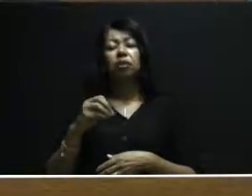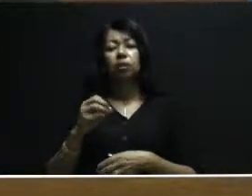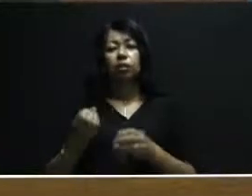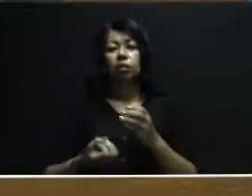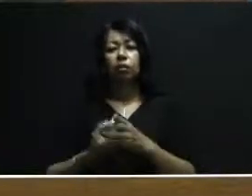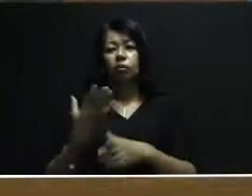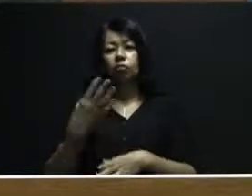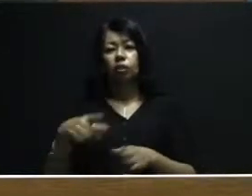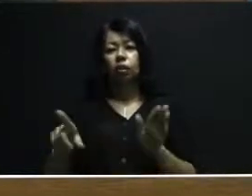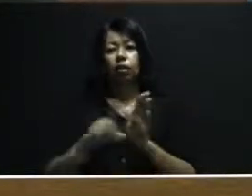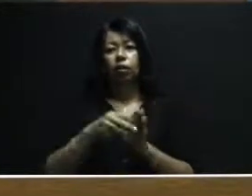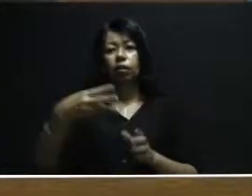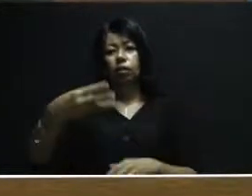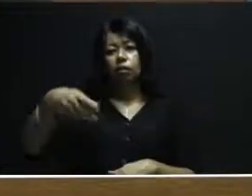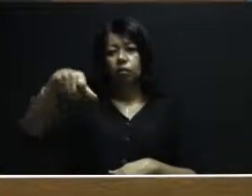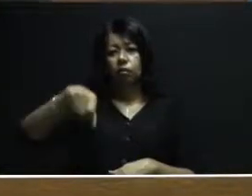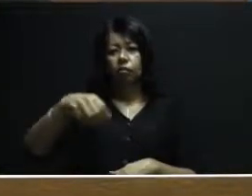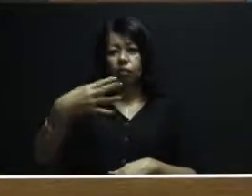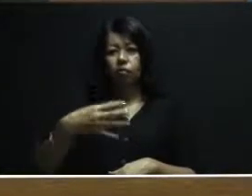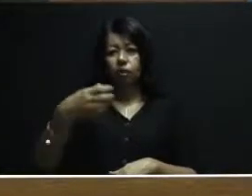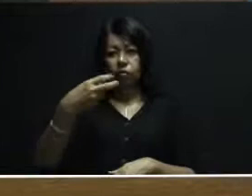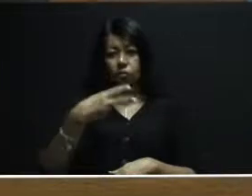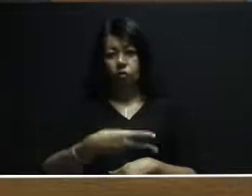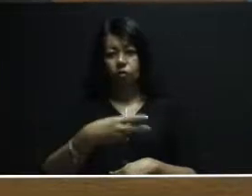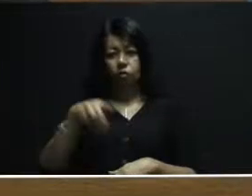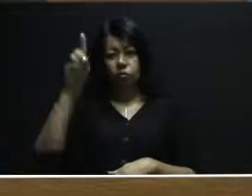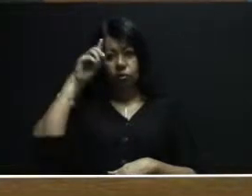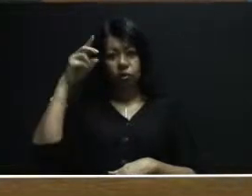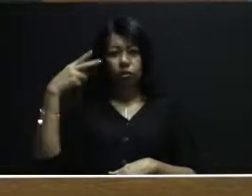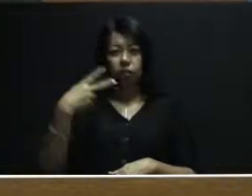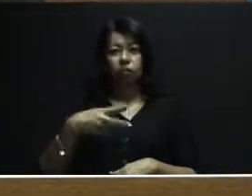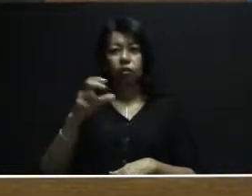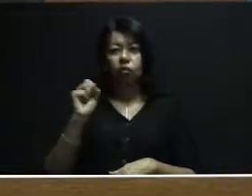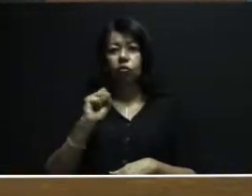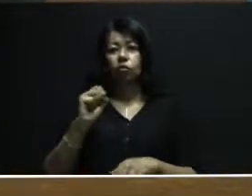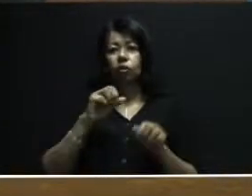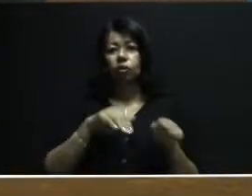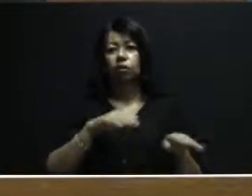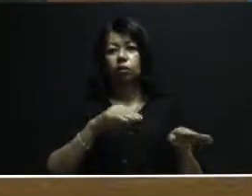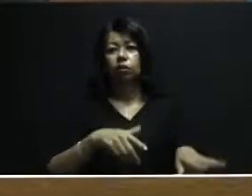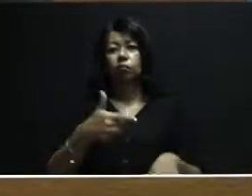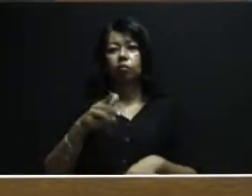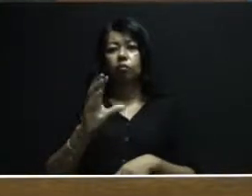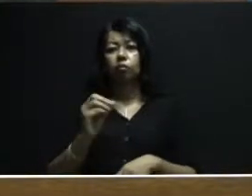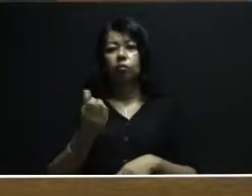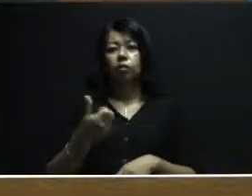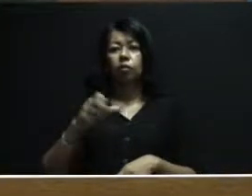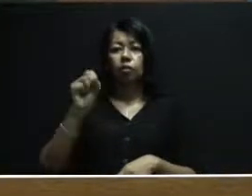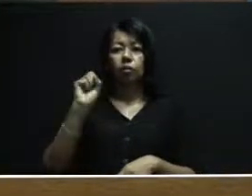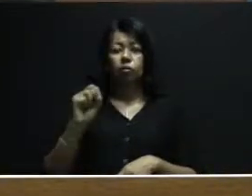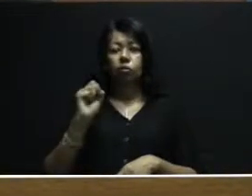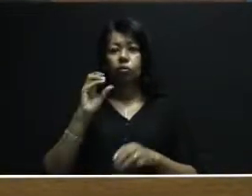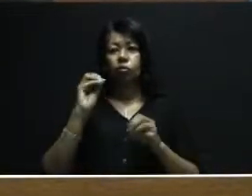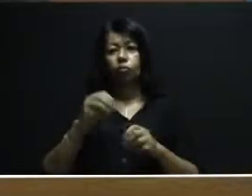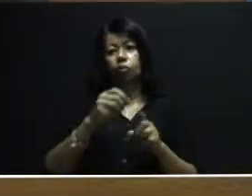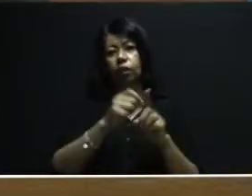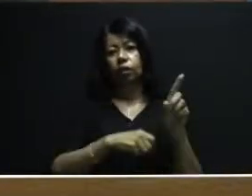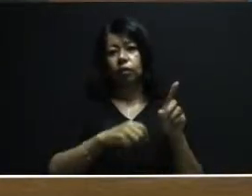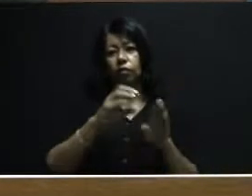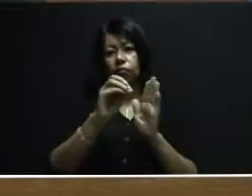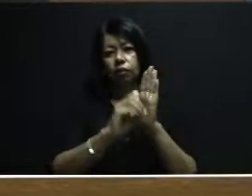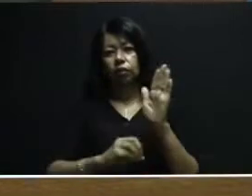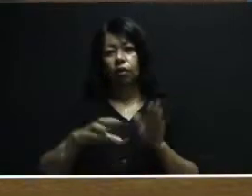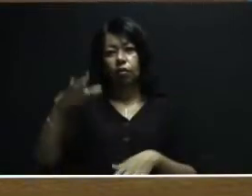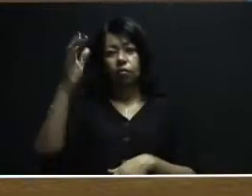da Lei 3942, de 28 de setembro de 2018, que incluiu no calendário oficial do